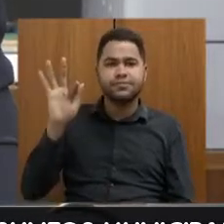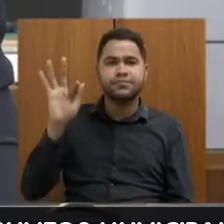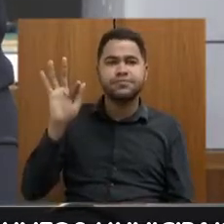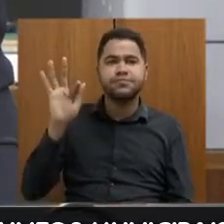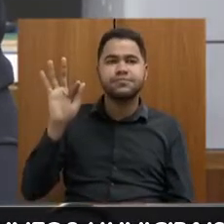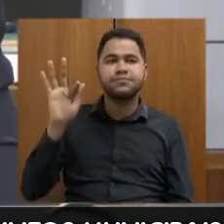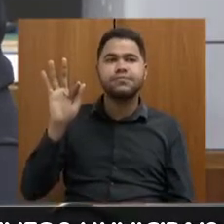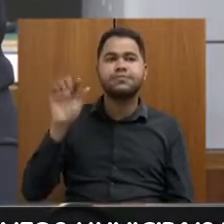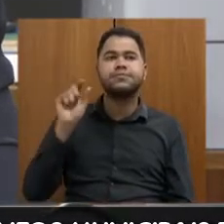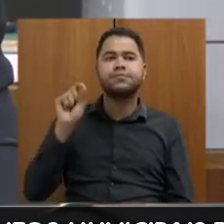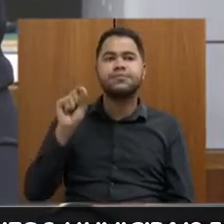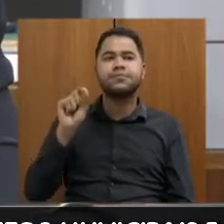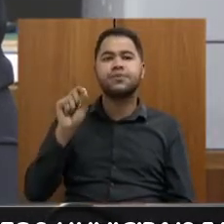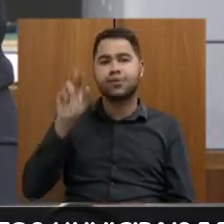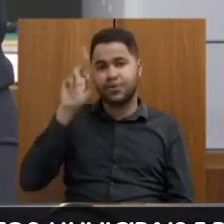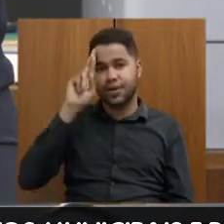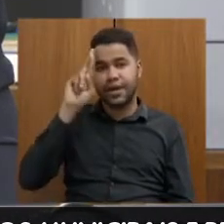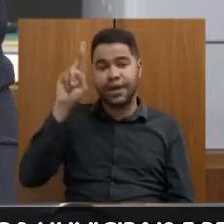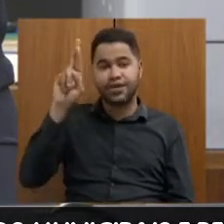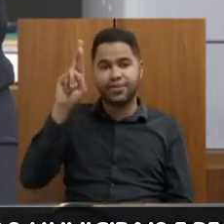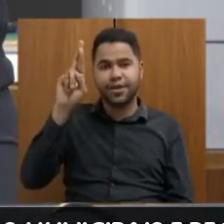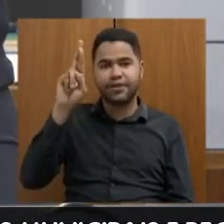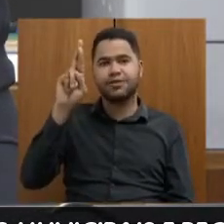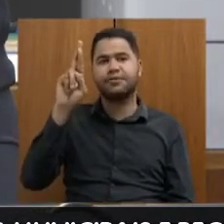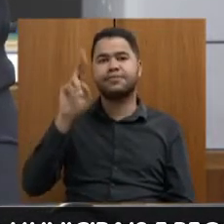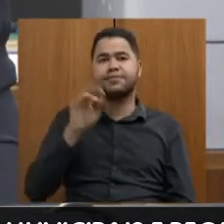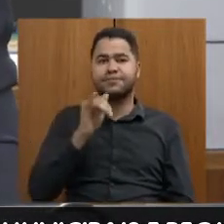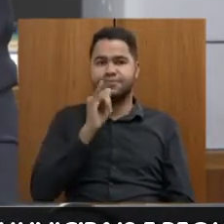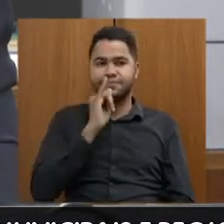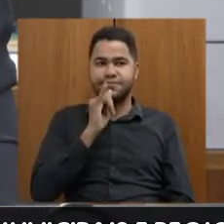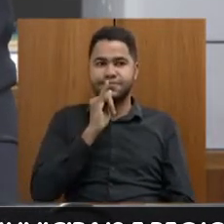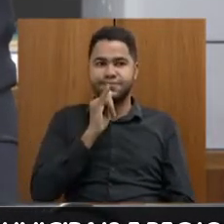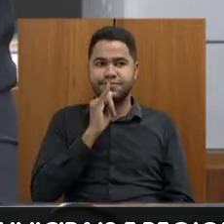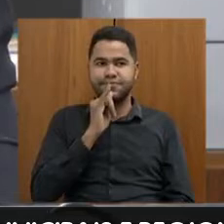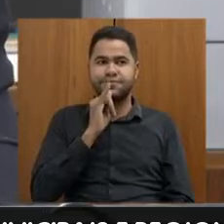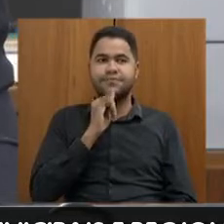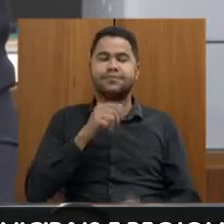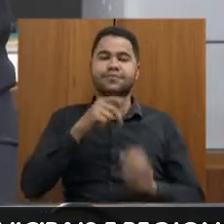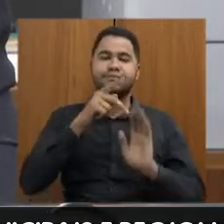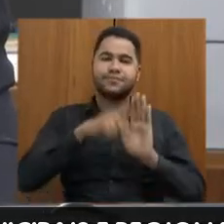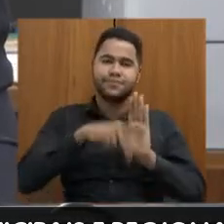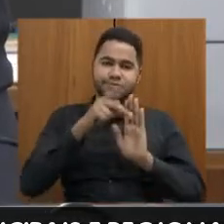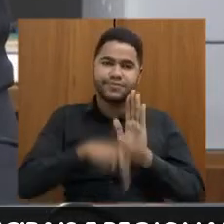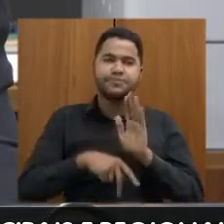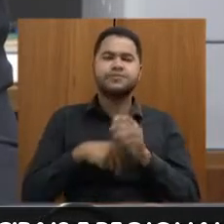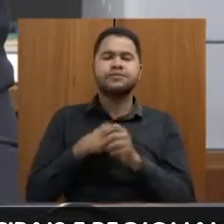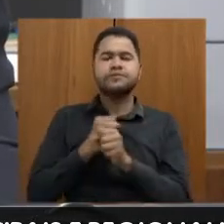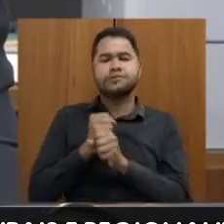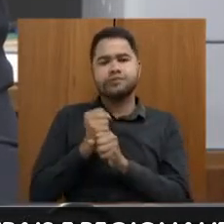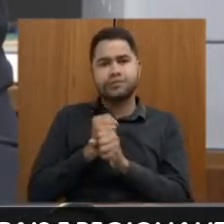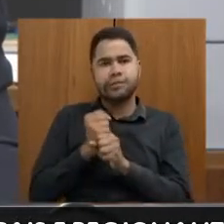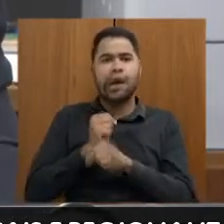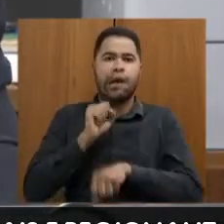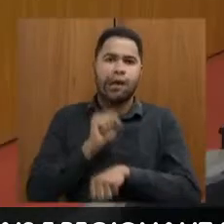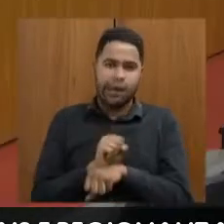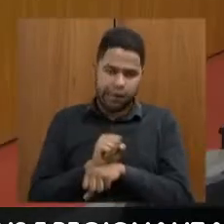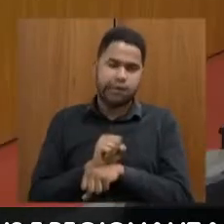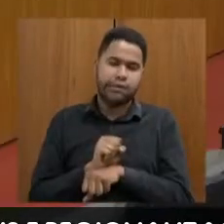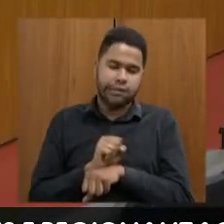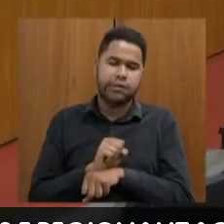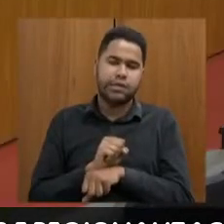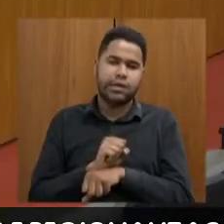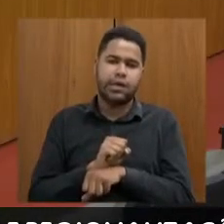nós fomos até o gabinete do senhor é o Senhor retomou o projeto que estava muitos anos parados parado